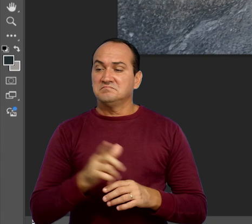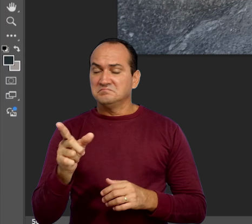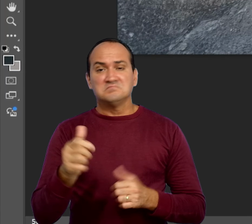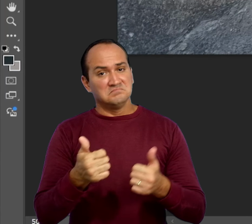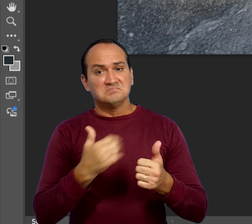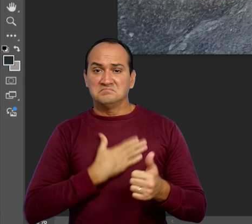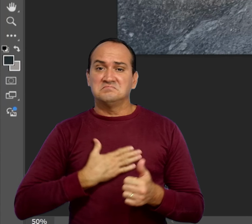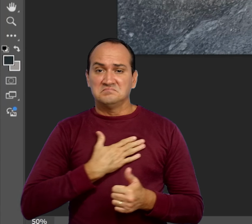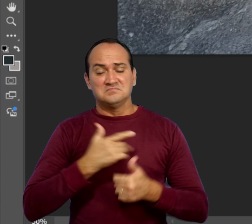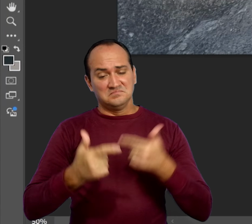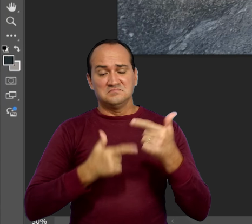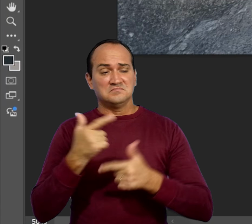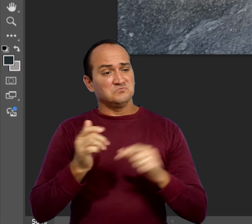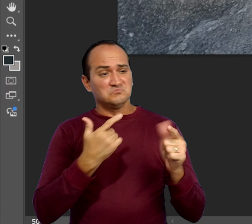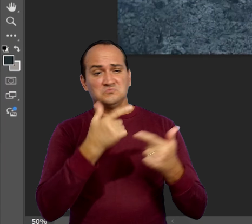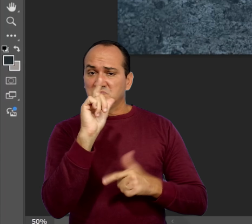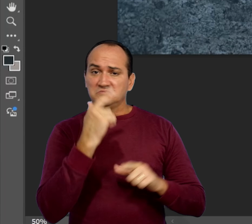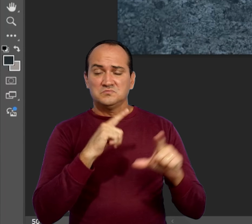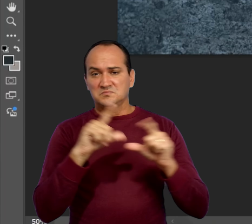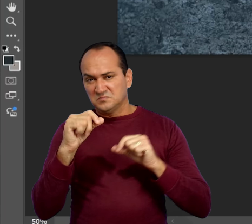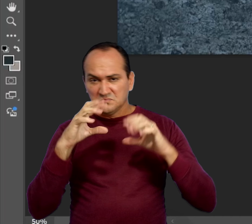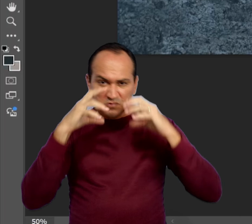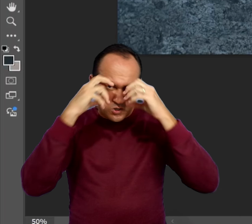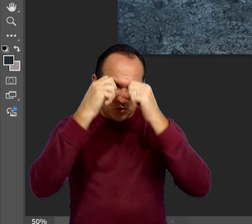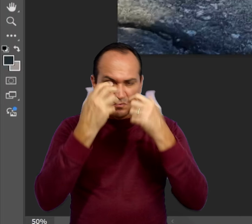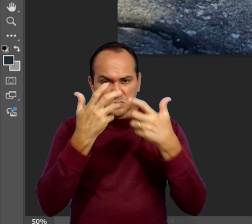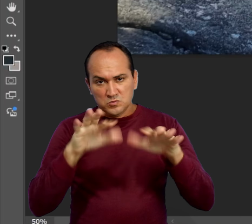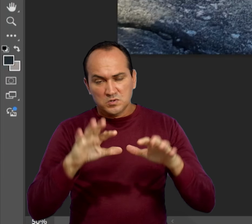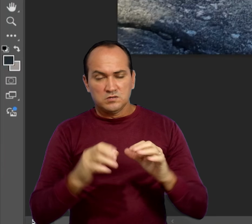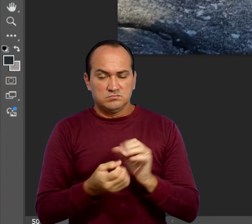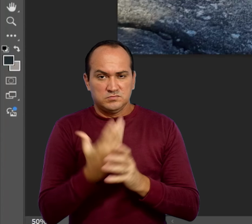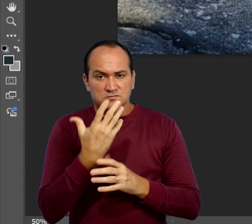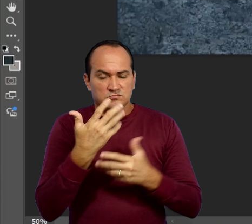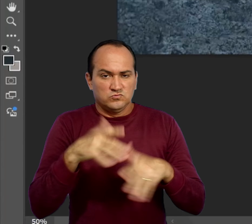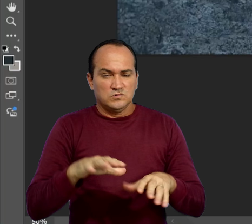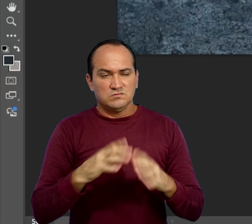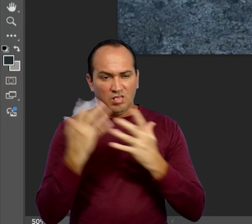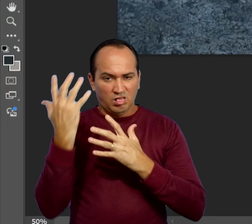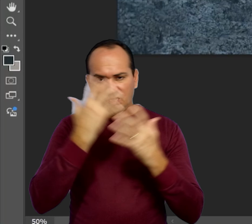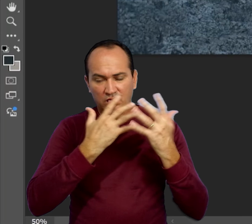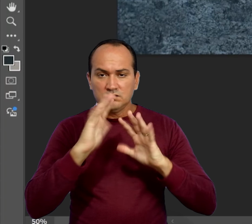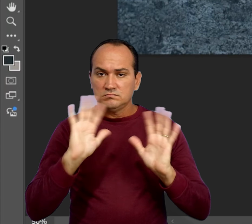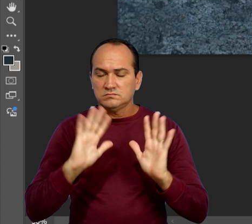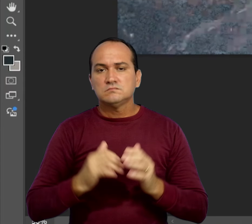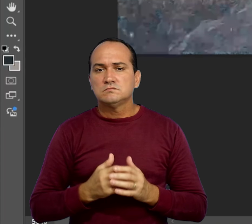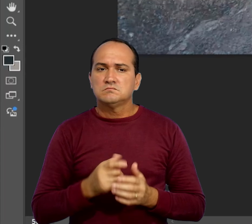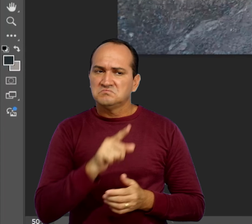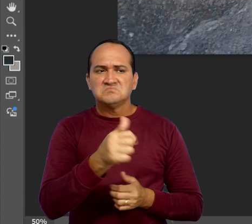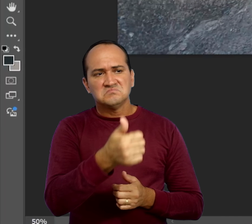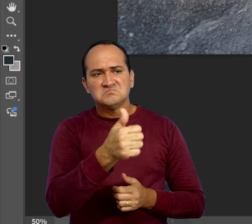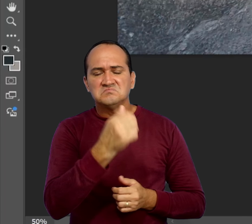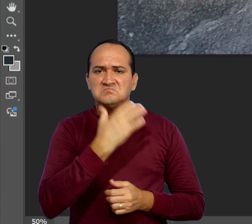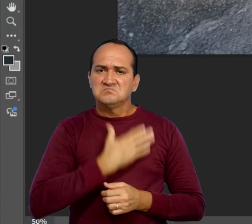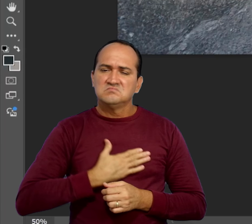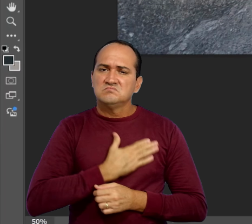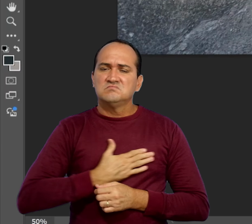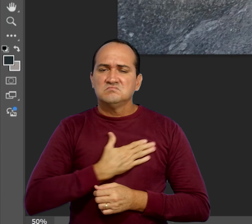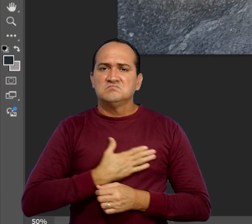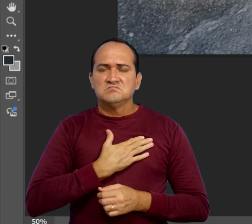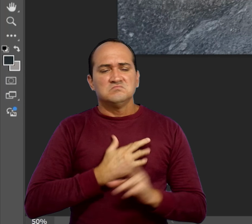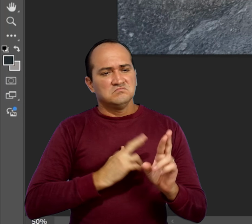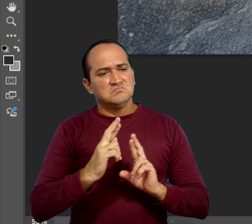Pronto, achei que ele fez um bom trabalho. As outras opções aqui ele gerou um pouco de sombra, mas eu não quero criar essa sombra, acho que distrai um pouco. Então essa daqui eu